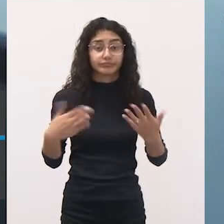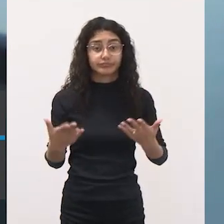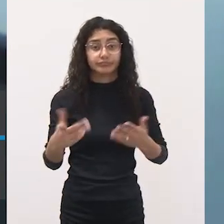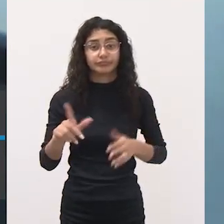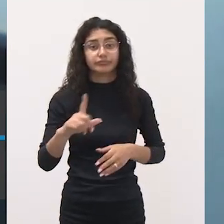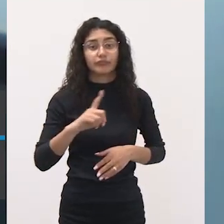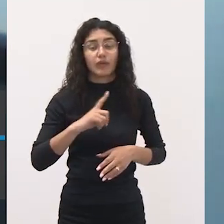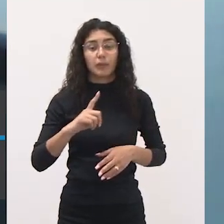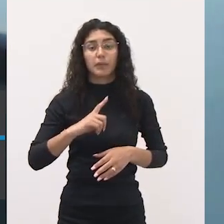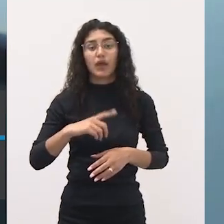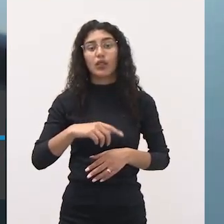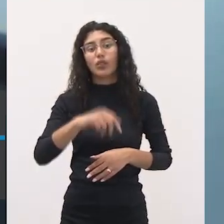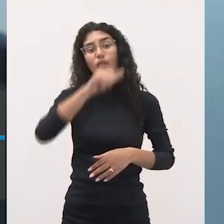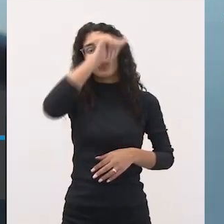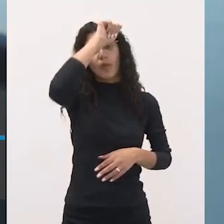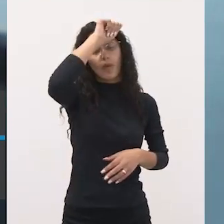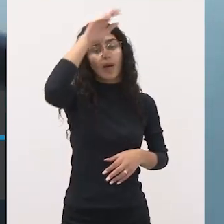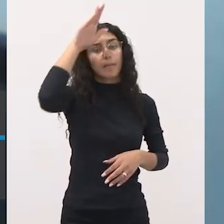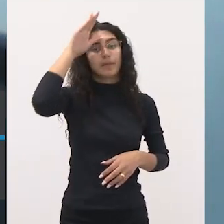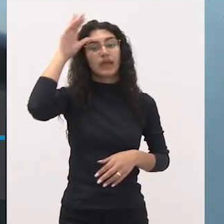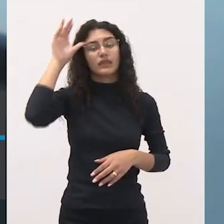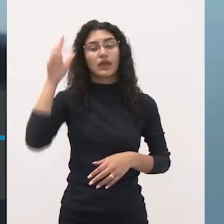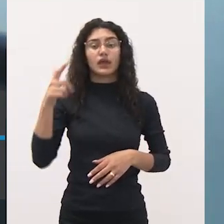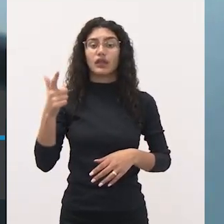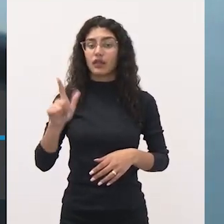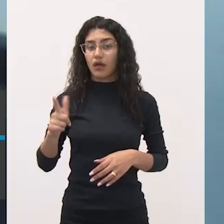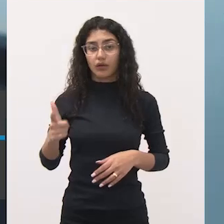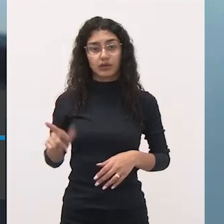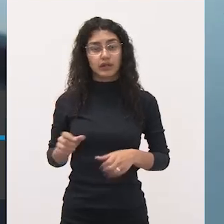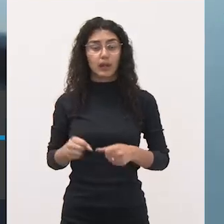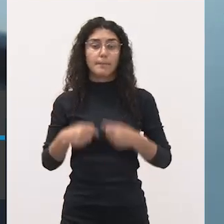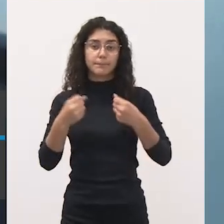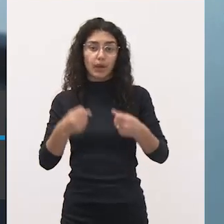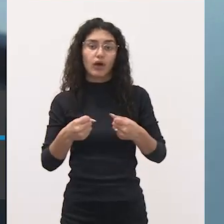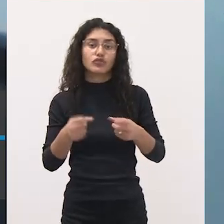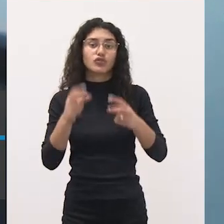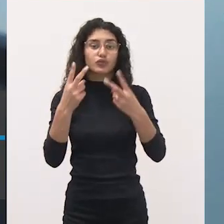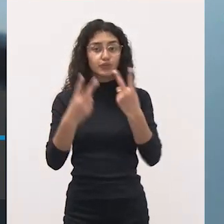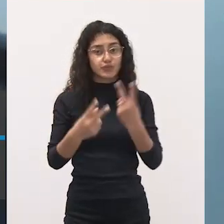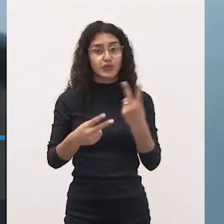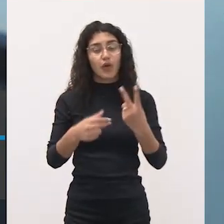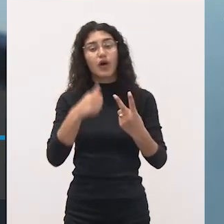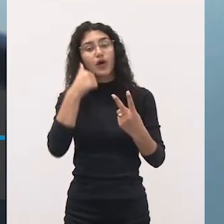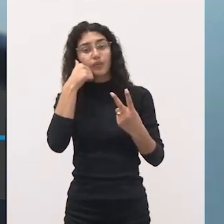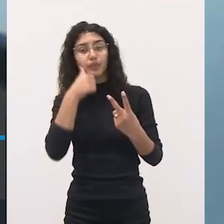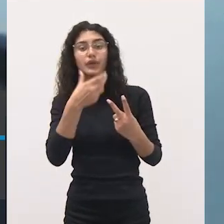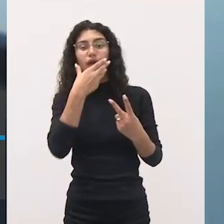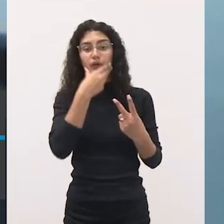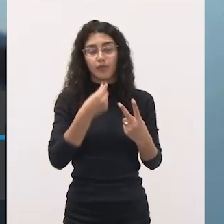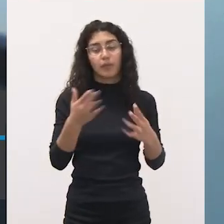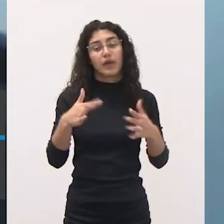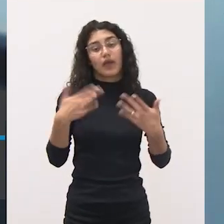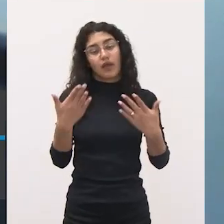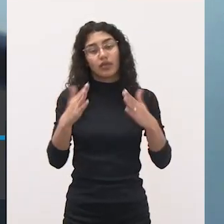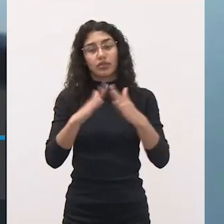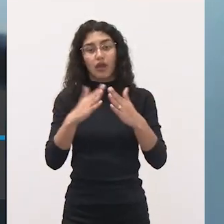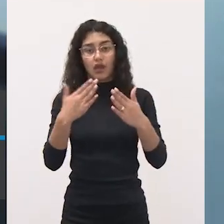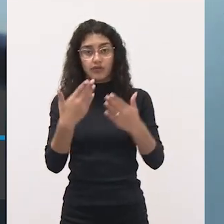do analfabetismo, você vai encontrar tanto no homem como na mulher. Então, na